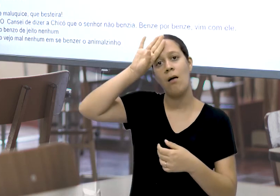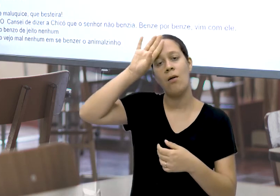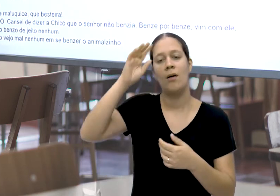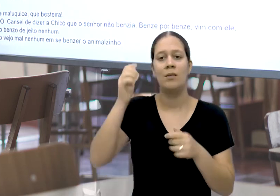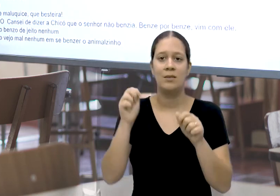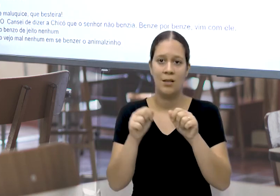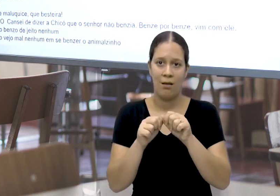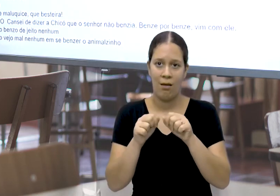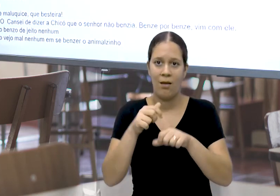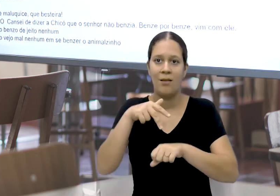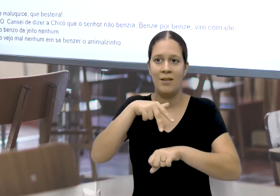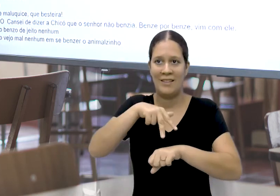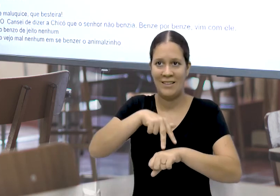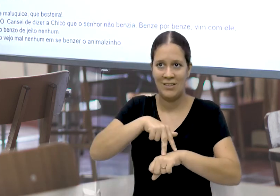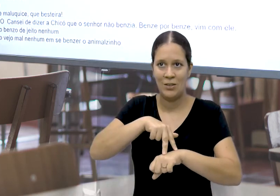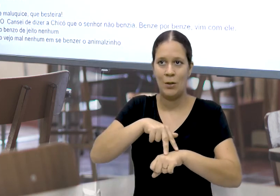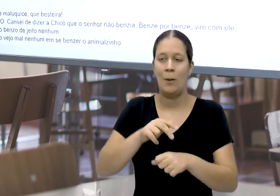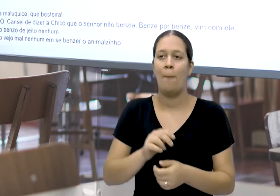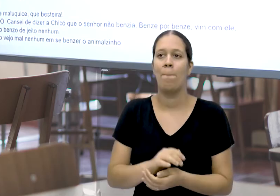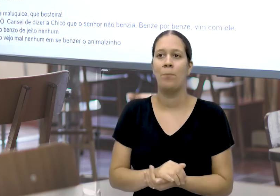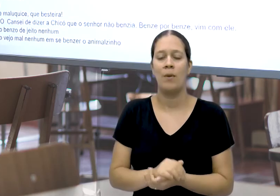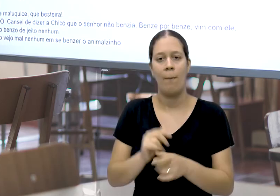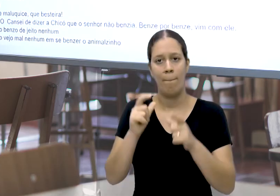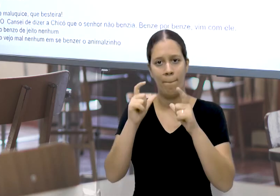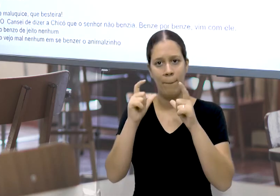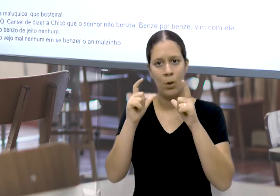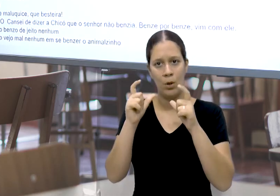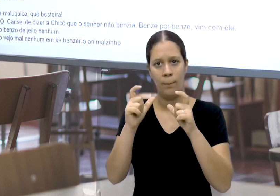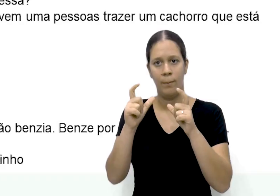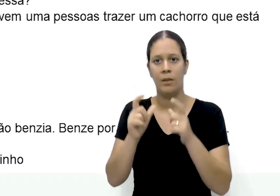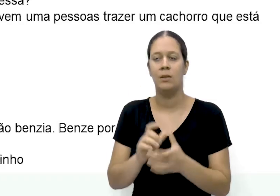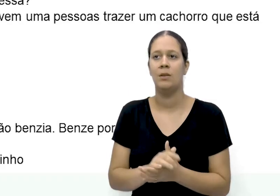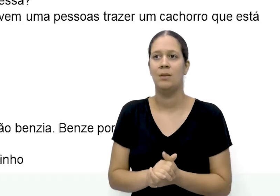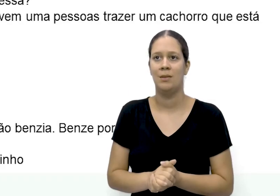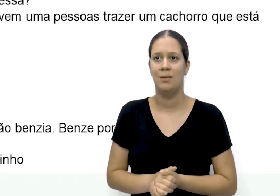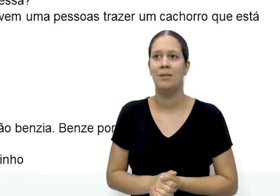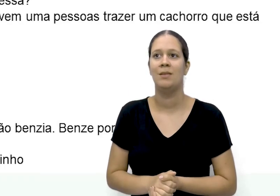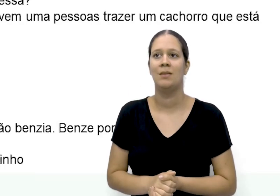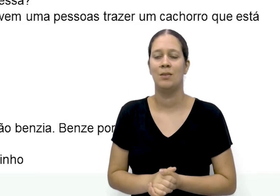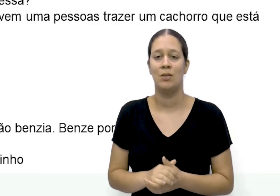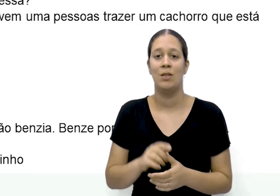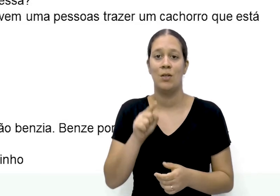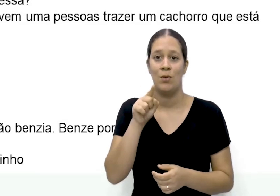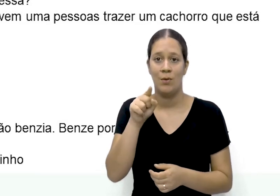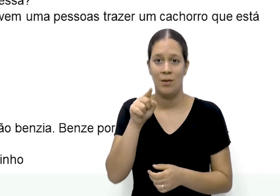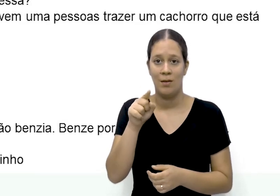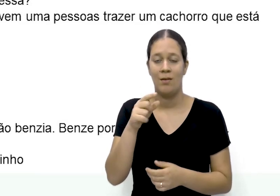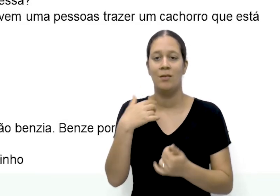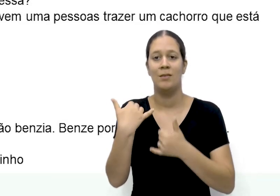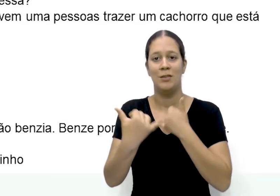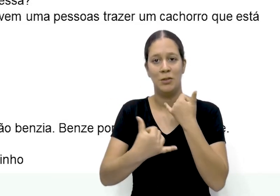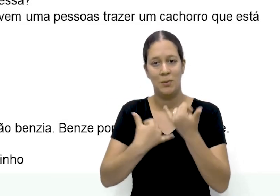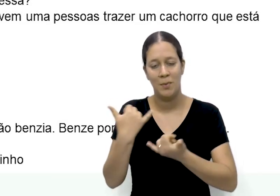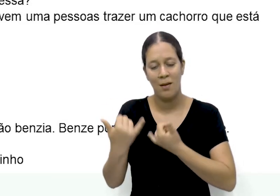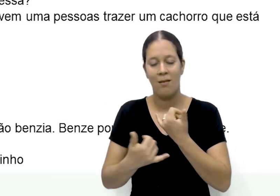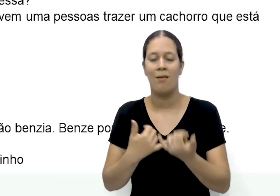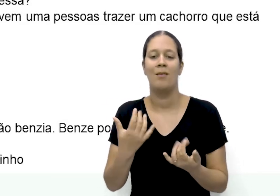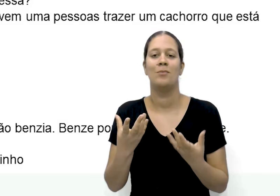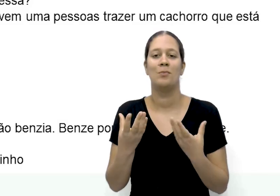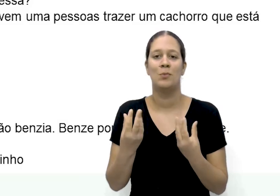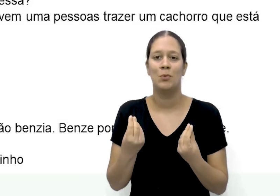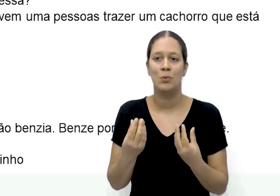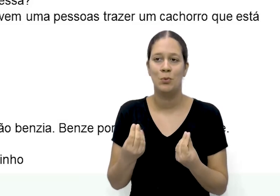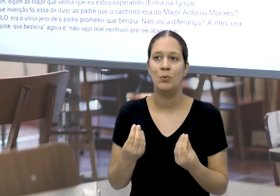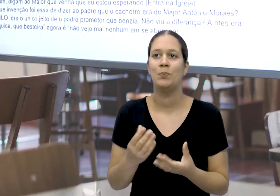tem que atuar. Beleza? Pode dar um print nessa página e nessa daqui. E aí vocês vão brincar bastante,